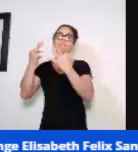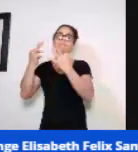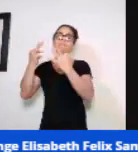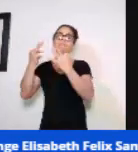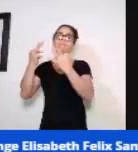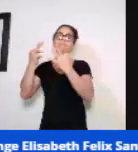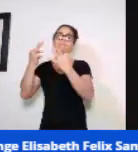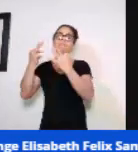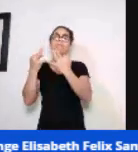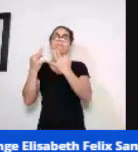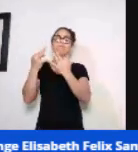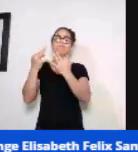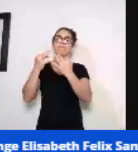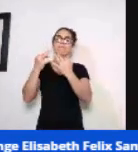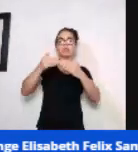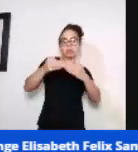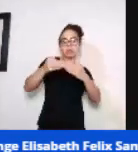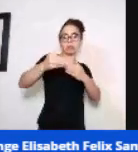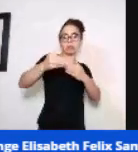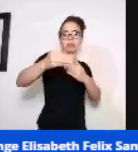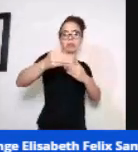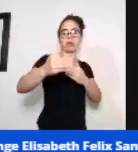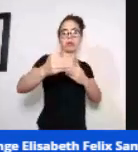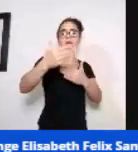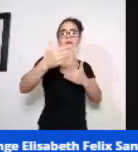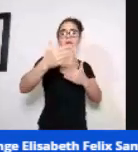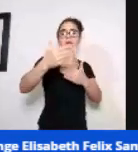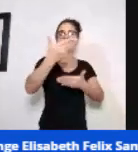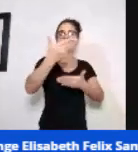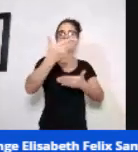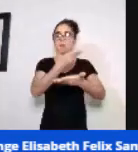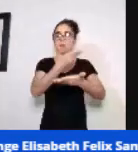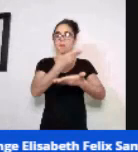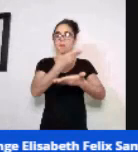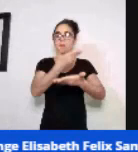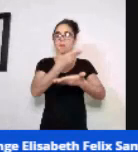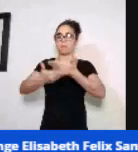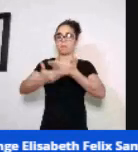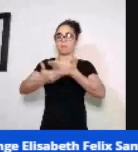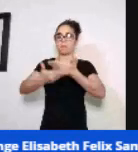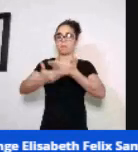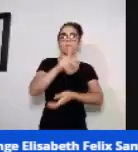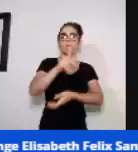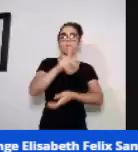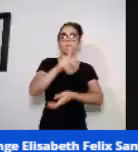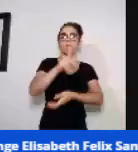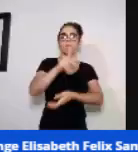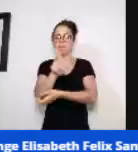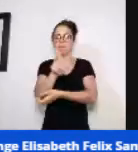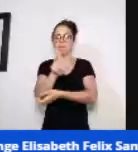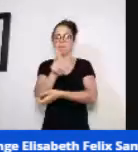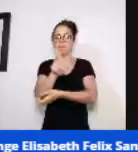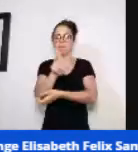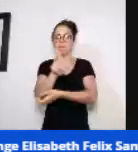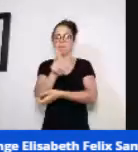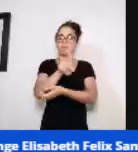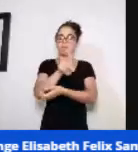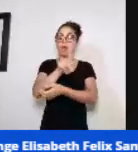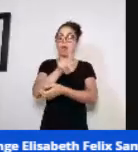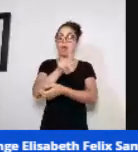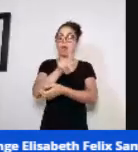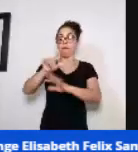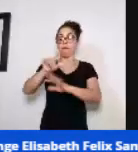professor. Ela que praticamente conduz em consonância com o professor